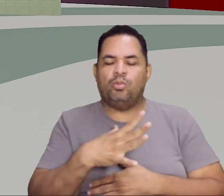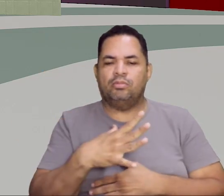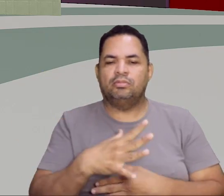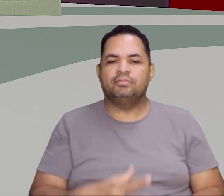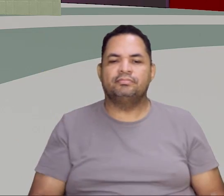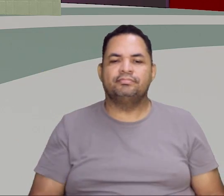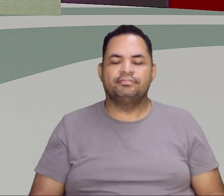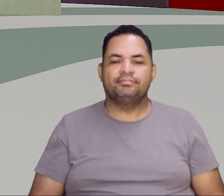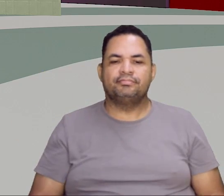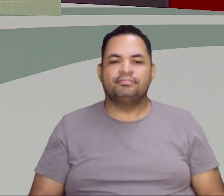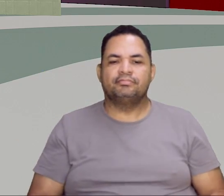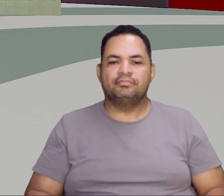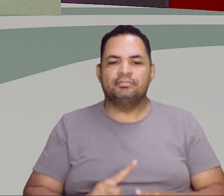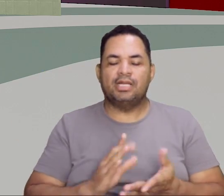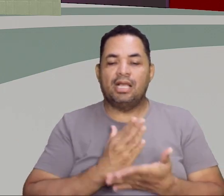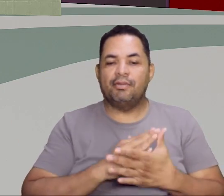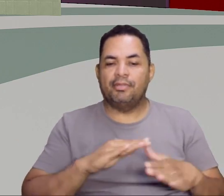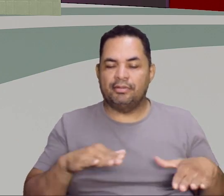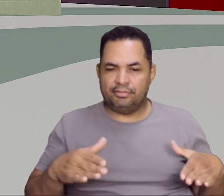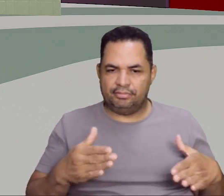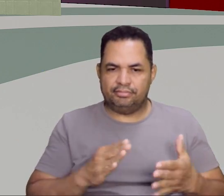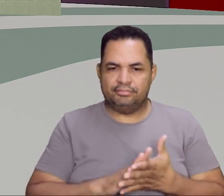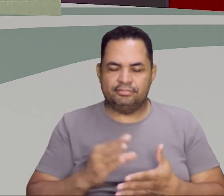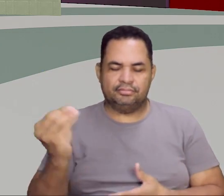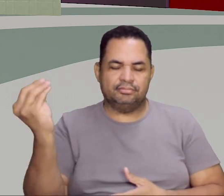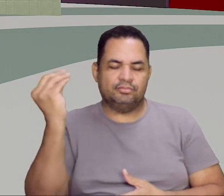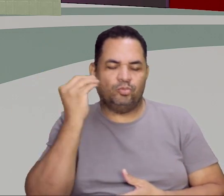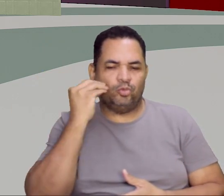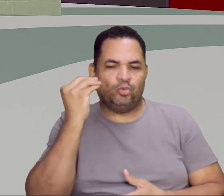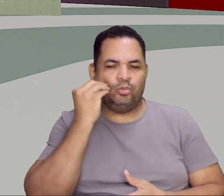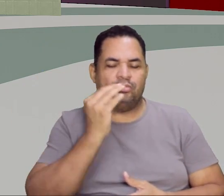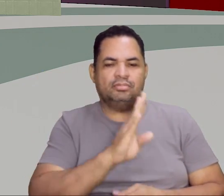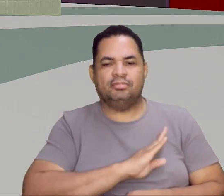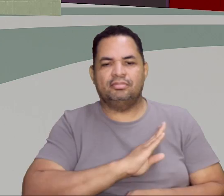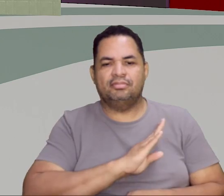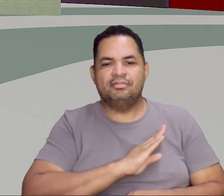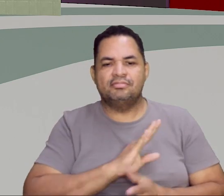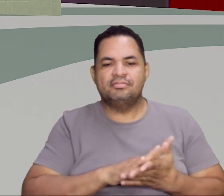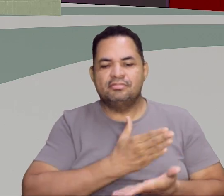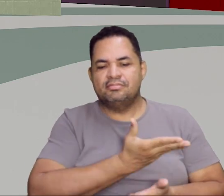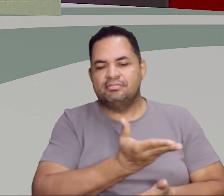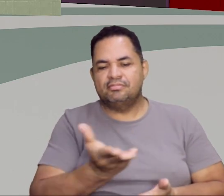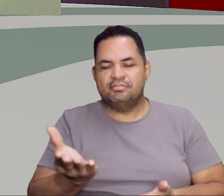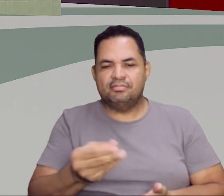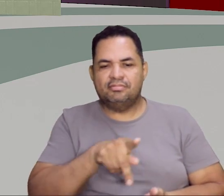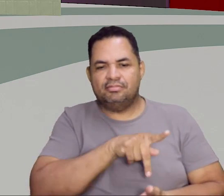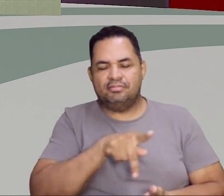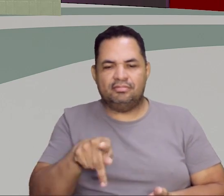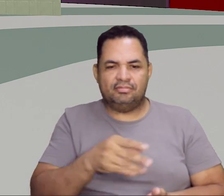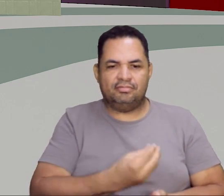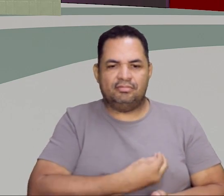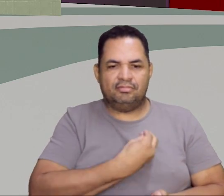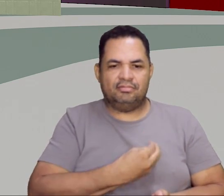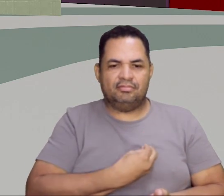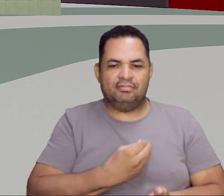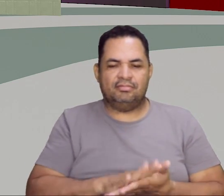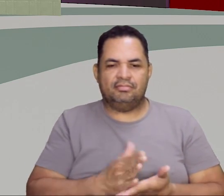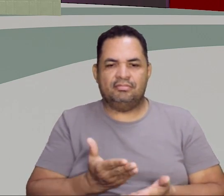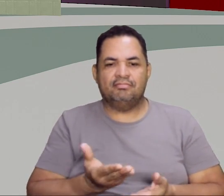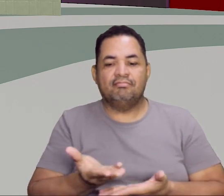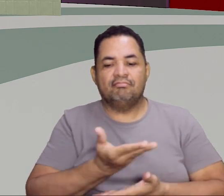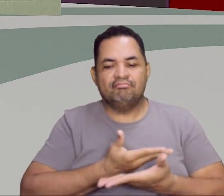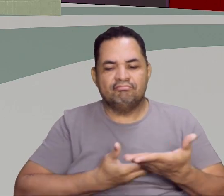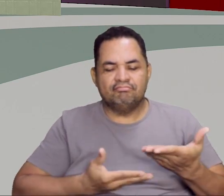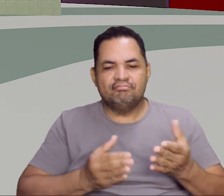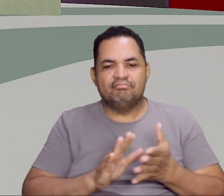necessário mas por enquanto a gente fica por aqui mandando aquele beijo no coração para todos os professores presenciais nossos parceiros